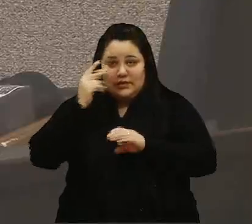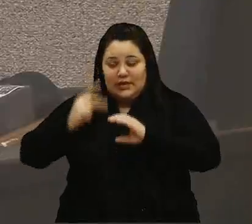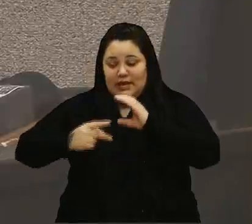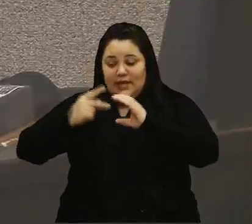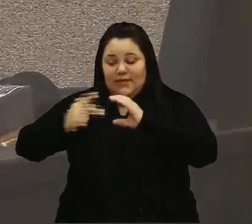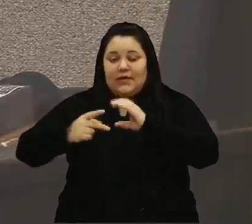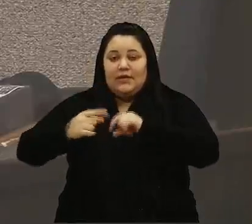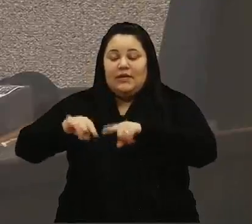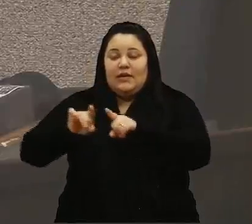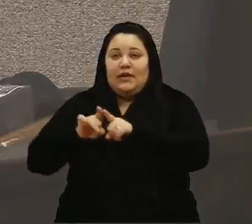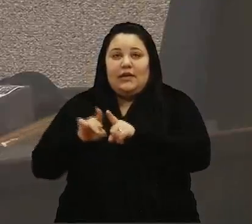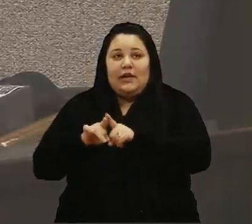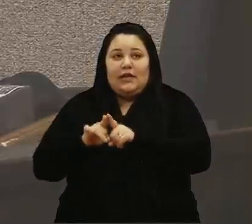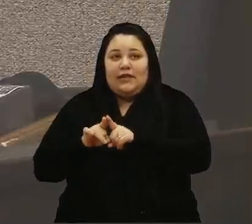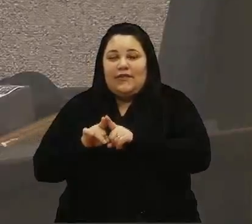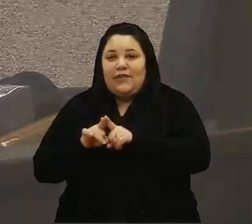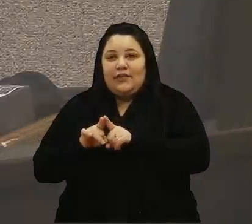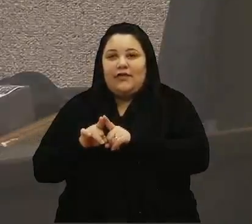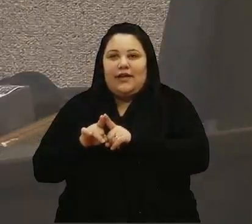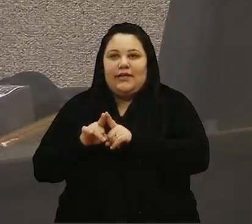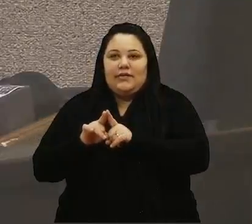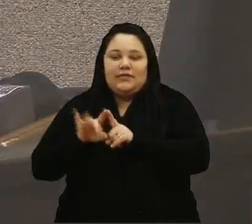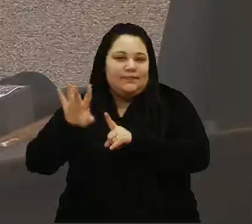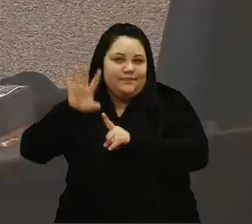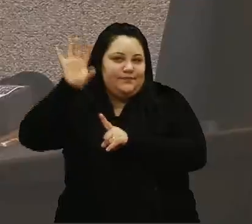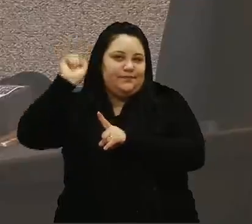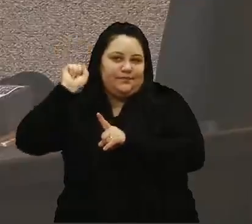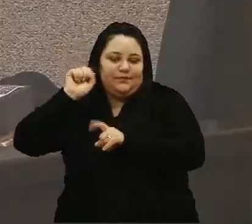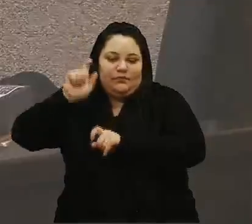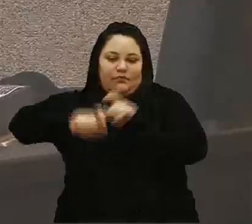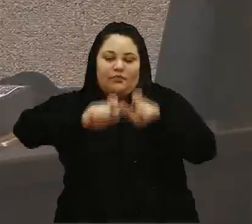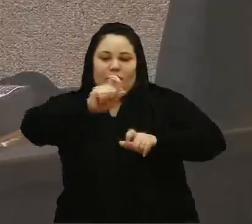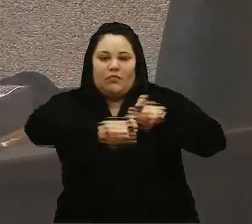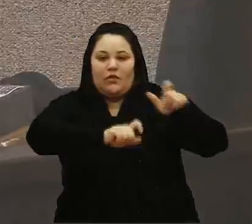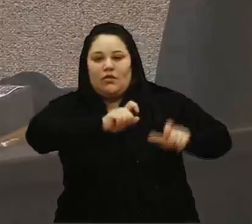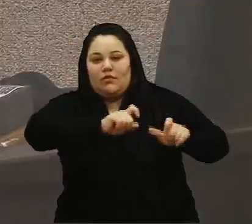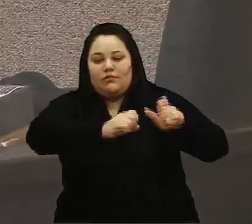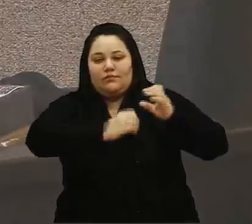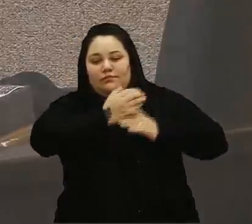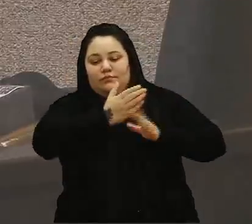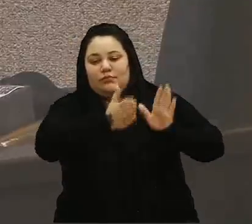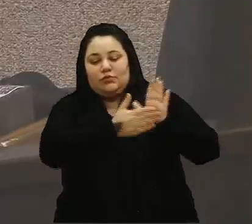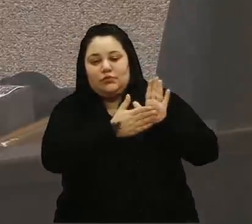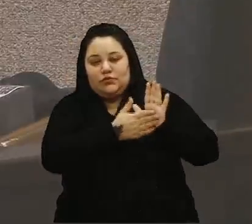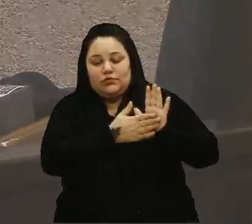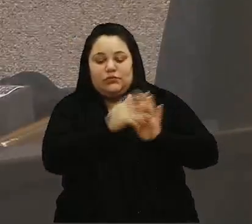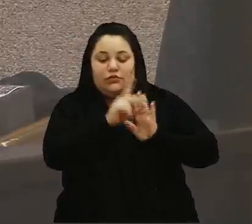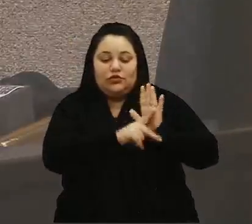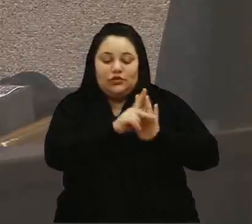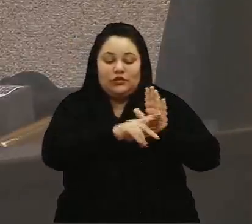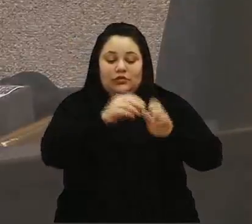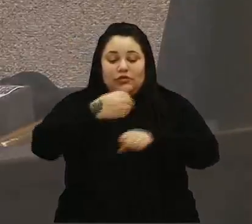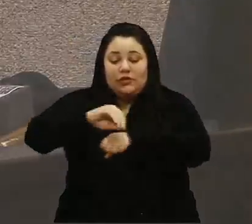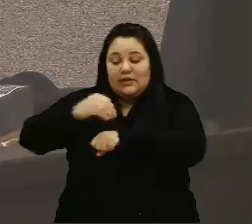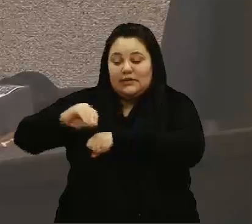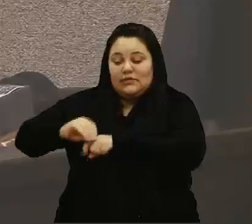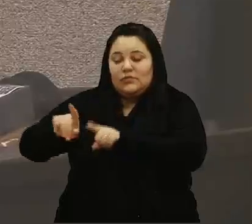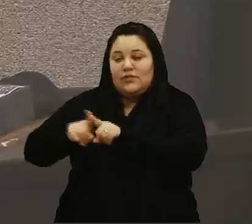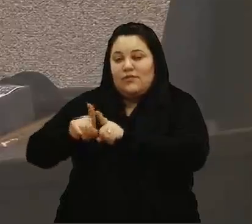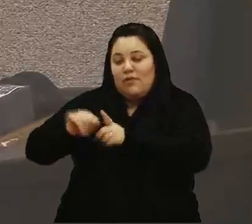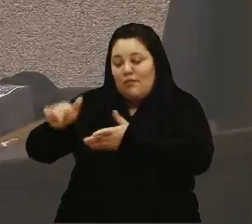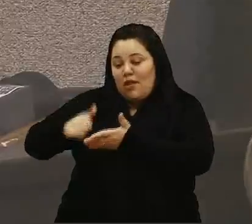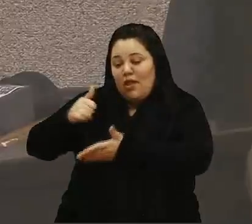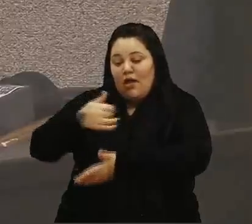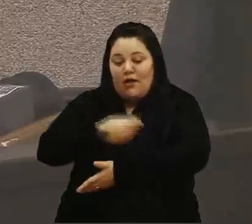esse é o propósito: ouvir as pessoas e propor situações, projetos, indicações que melhorem a vida